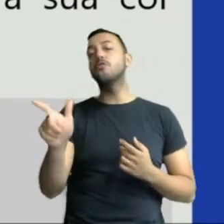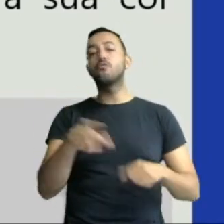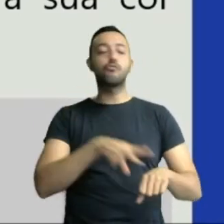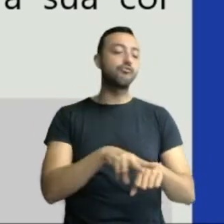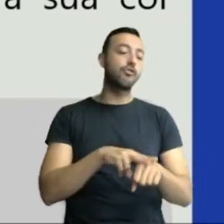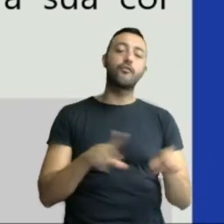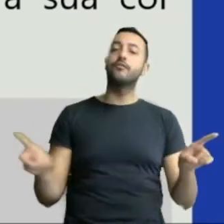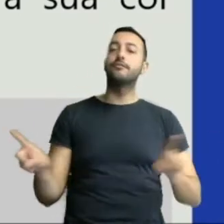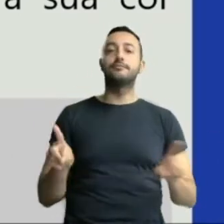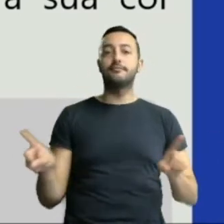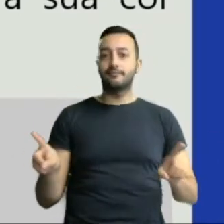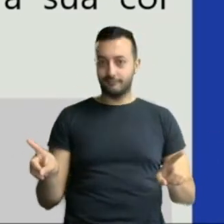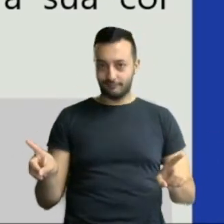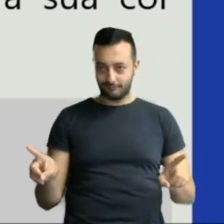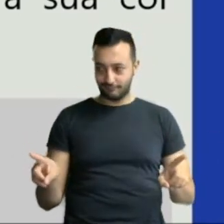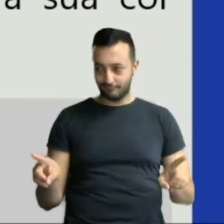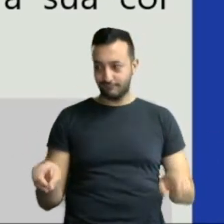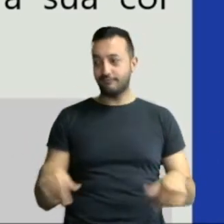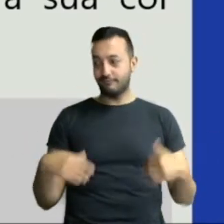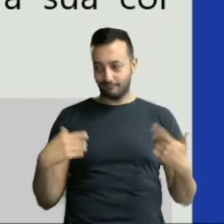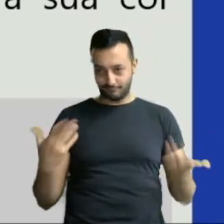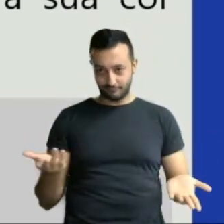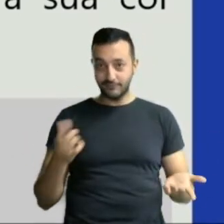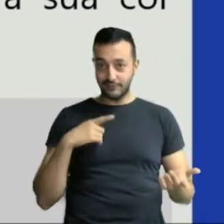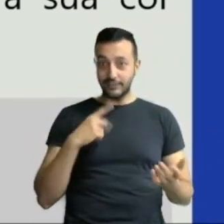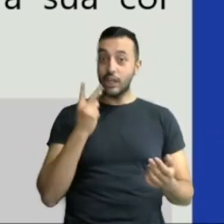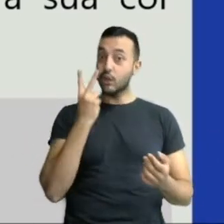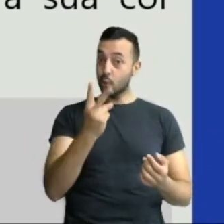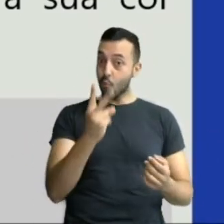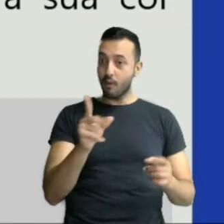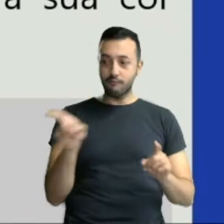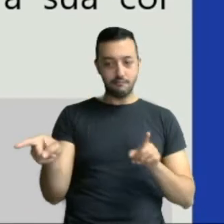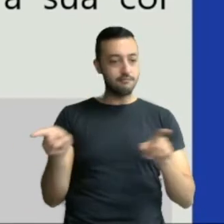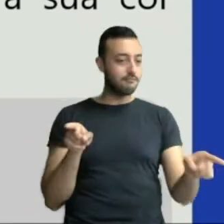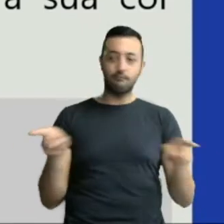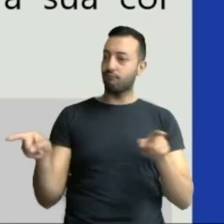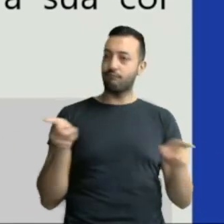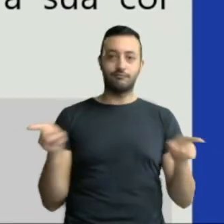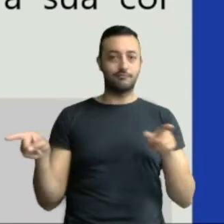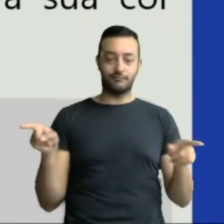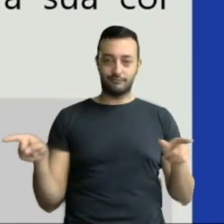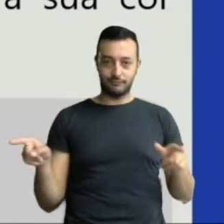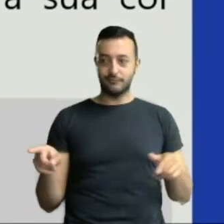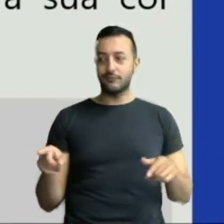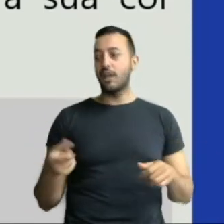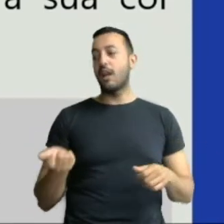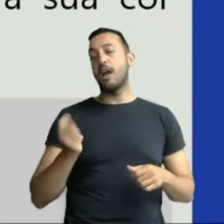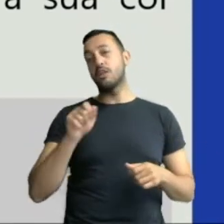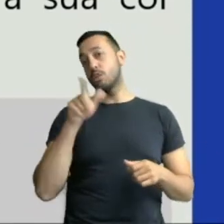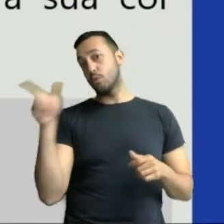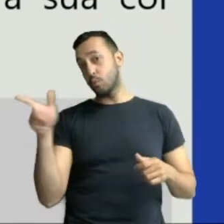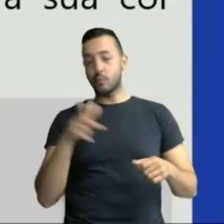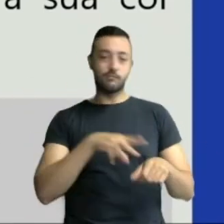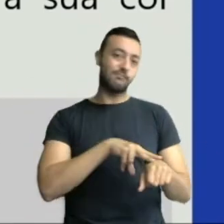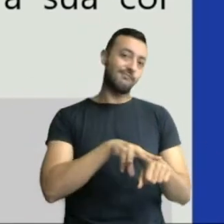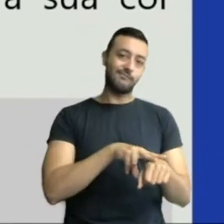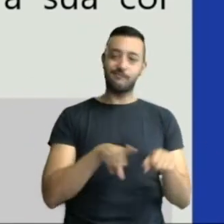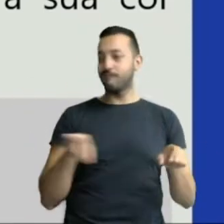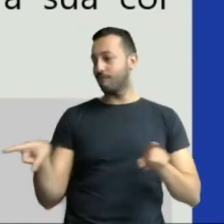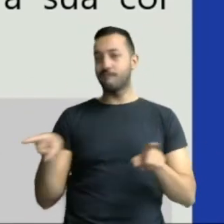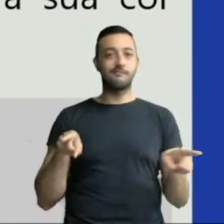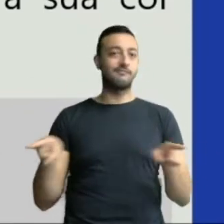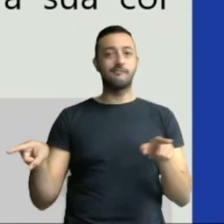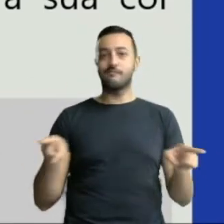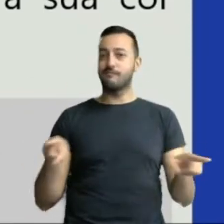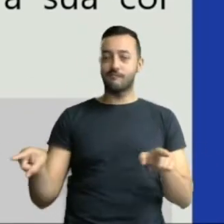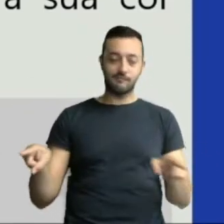favorita? E a pessoa dá duas opções, né, para a pessoa escolher. Blue or green, azul